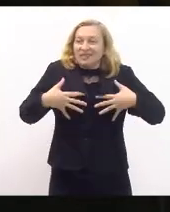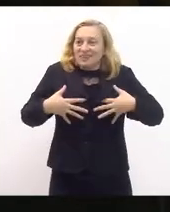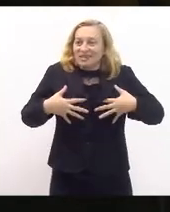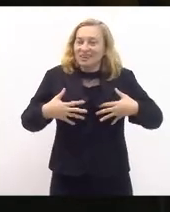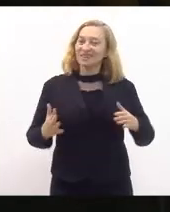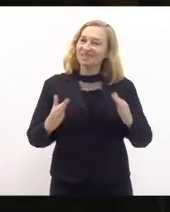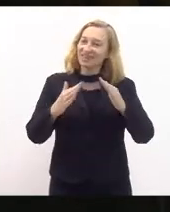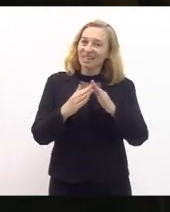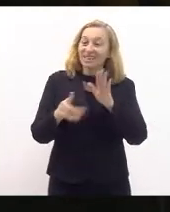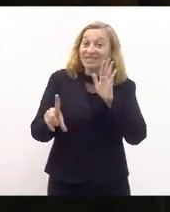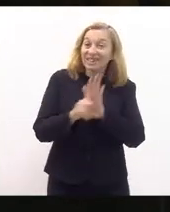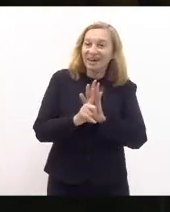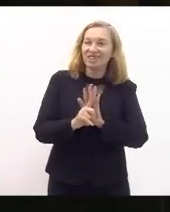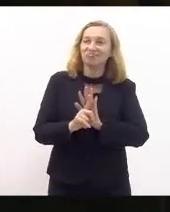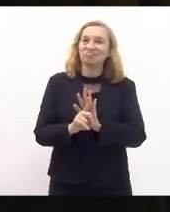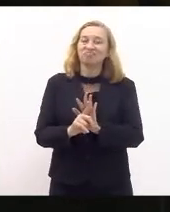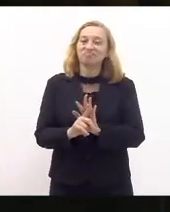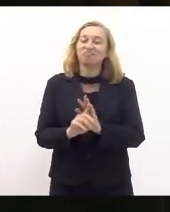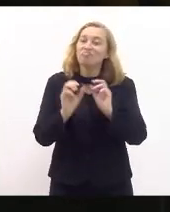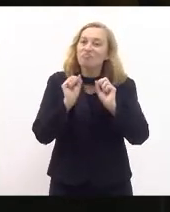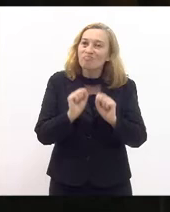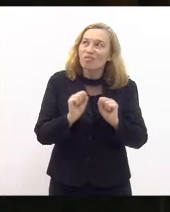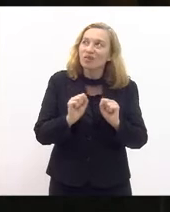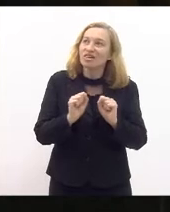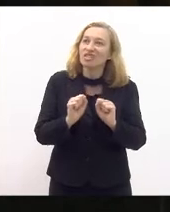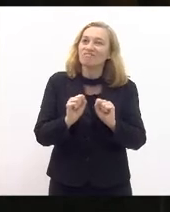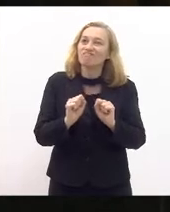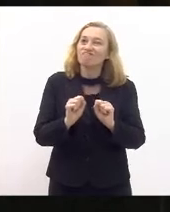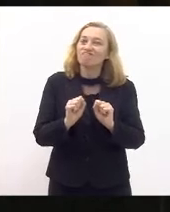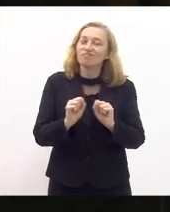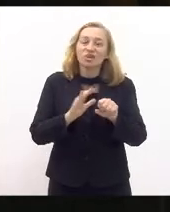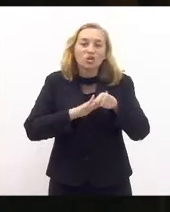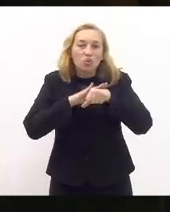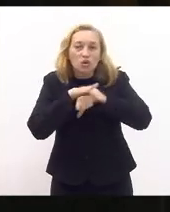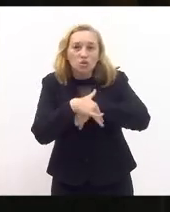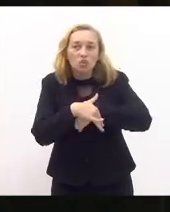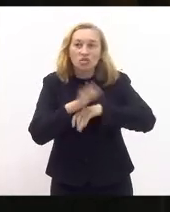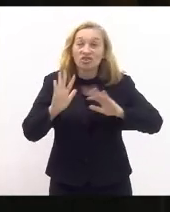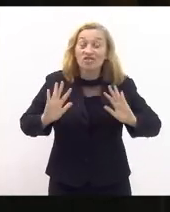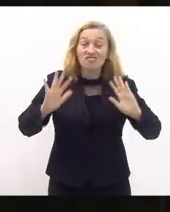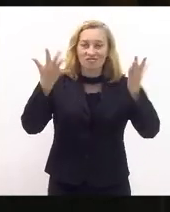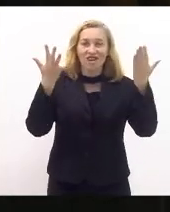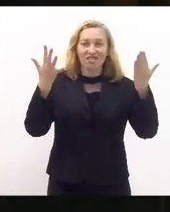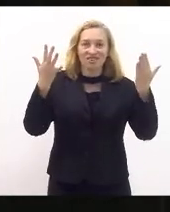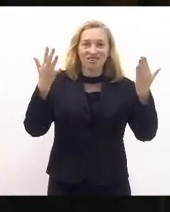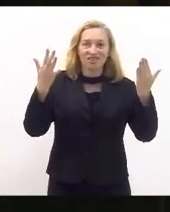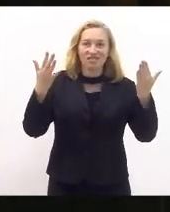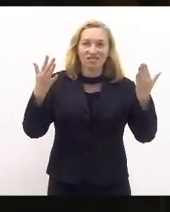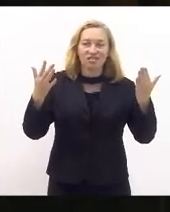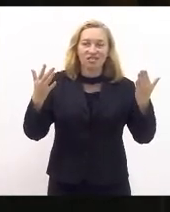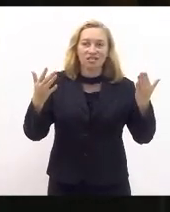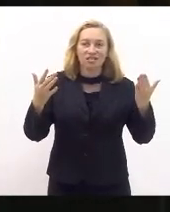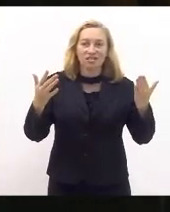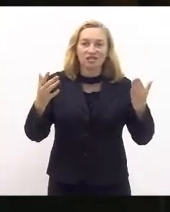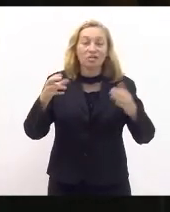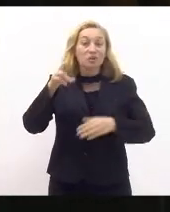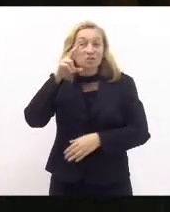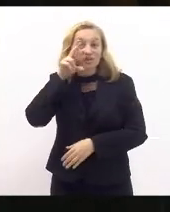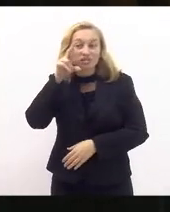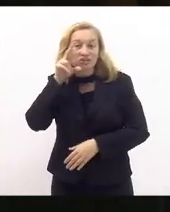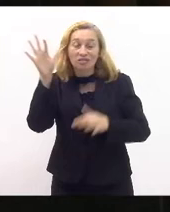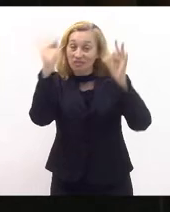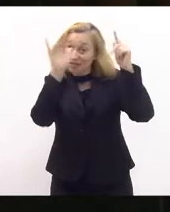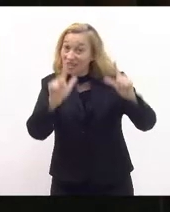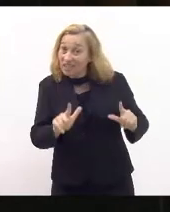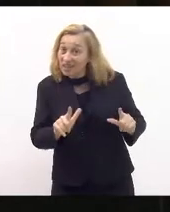de Leis e poder estar aqui numa noite festiva, né, onde o Rosenberg foi muito